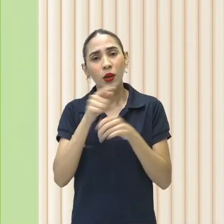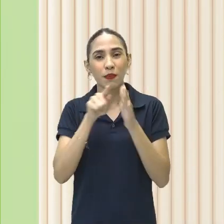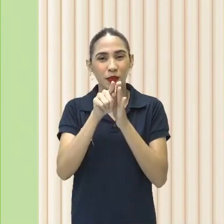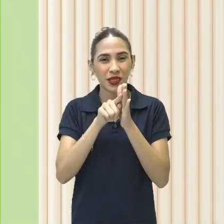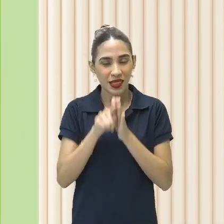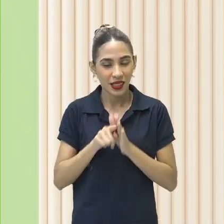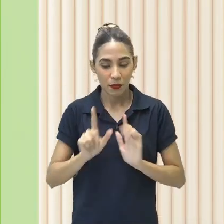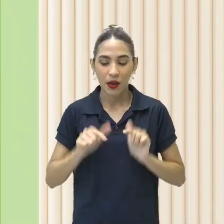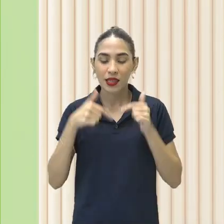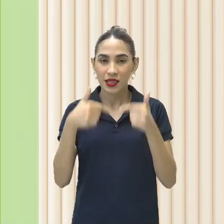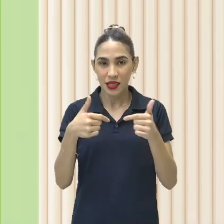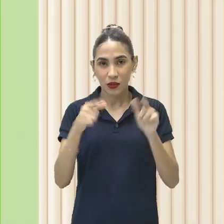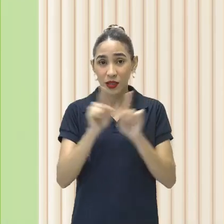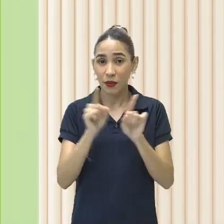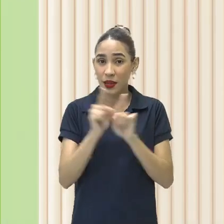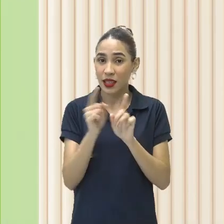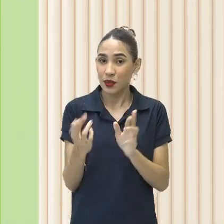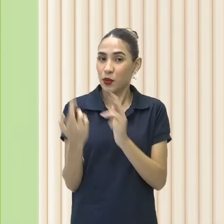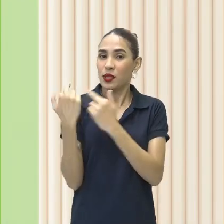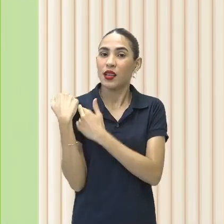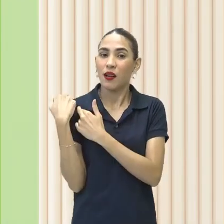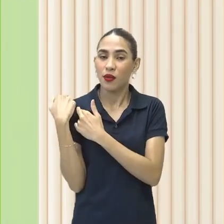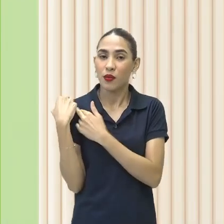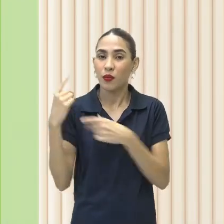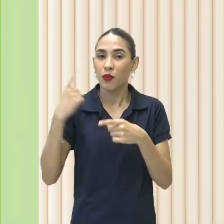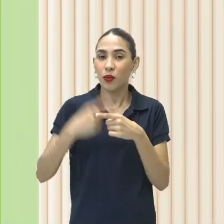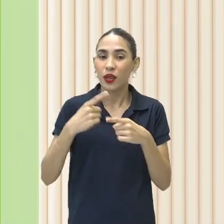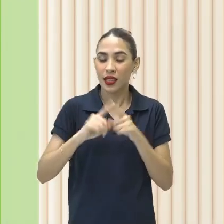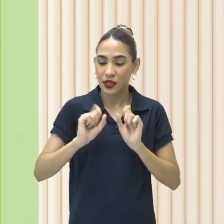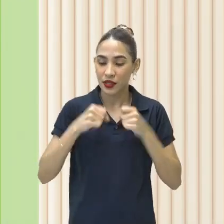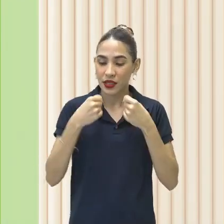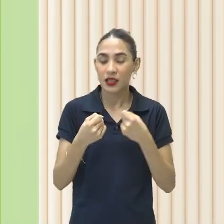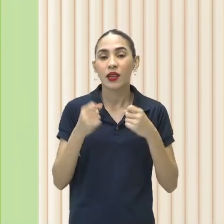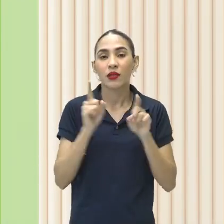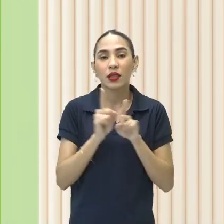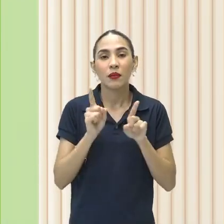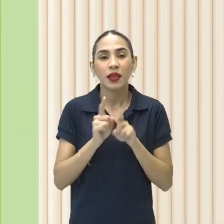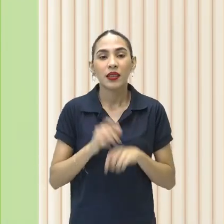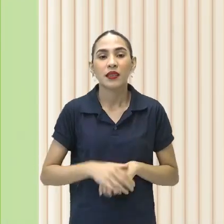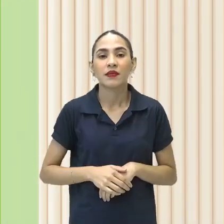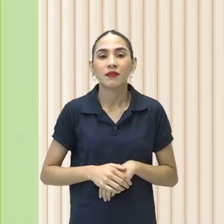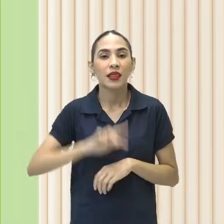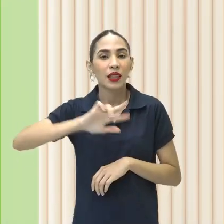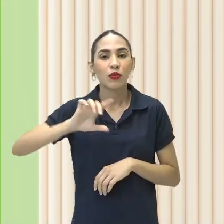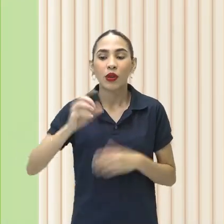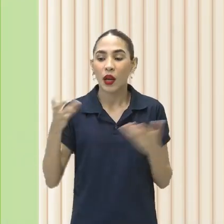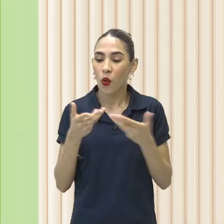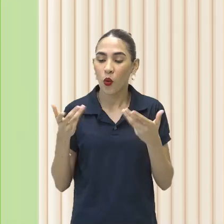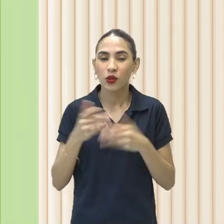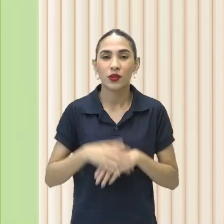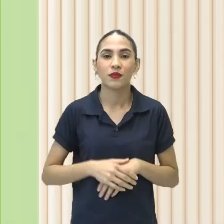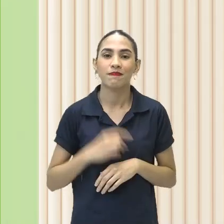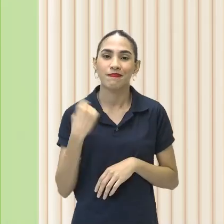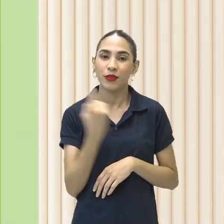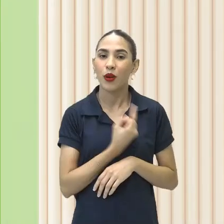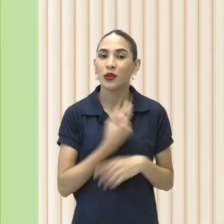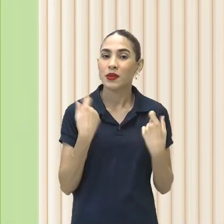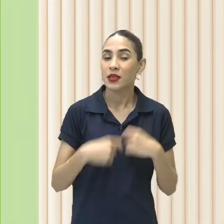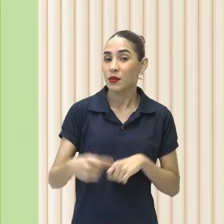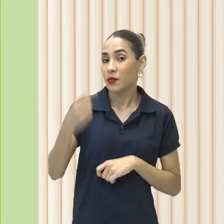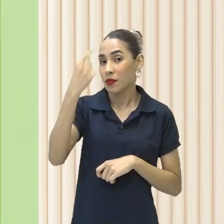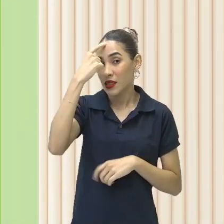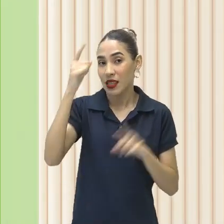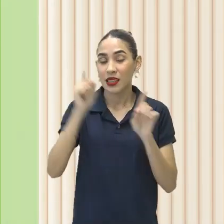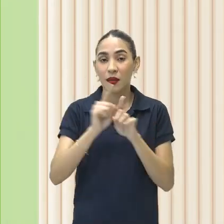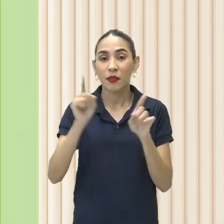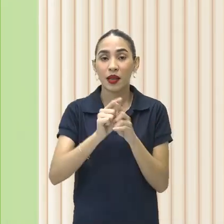uma atitude responsável, porque a nossa dedicação e nosso empenho não é para hoje. Nós temos que pensar